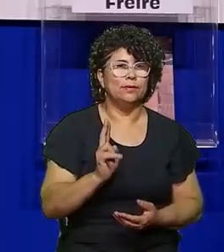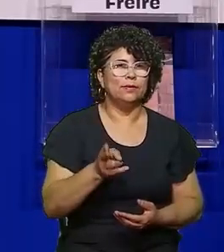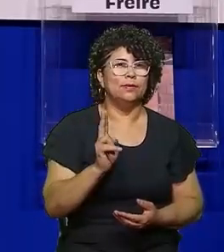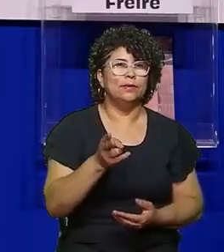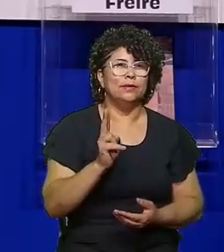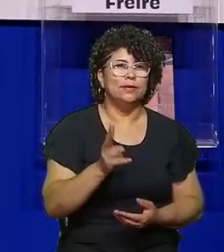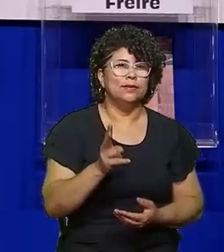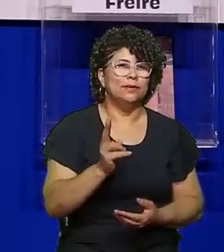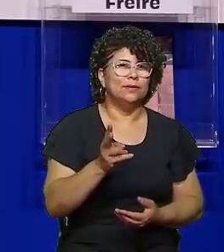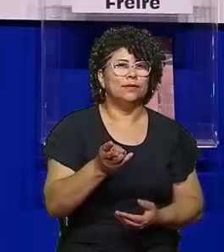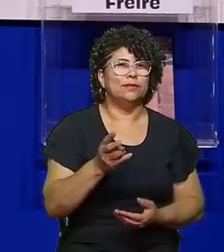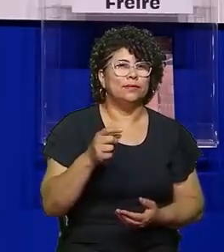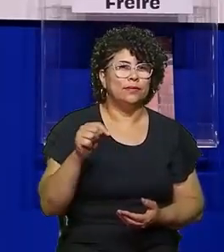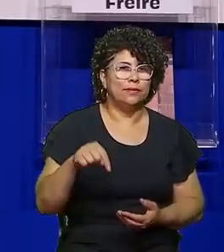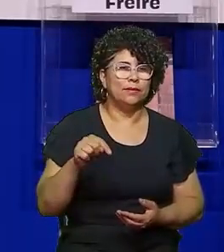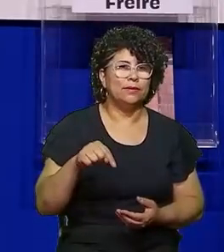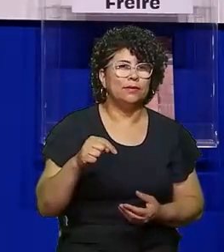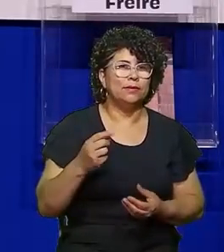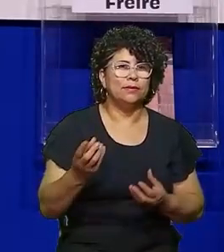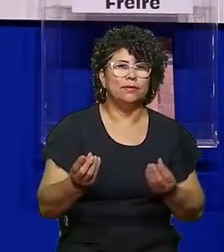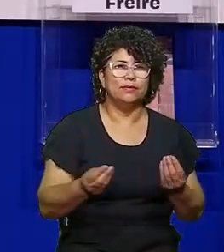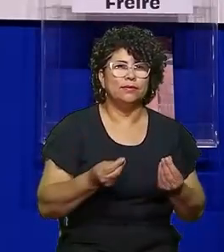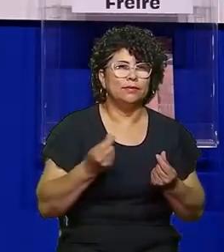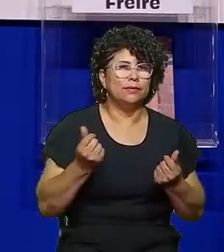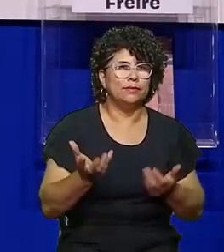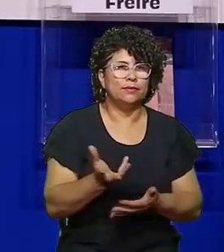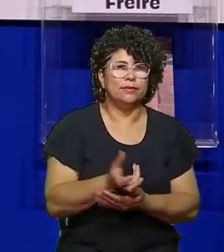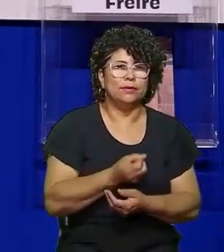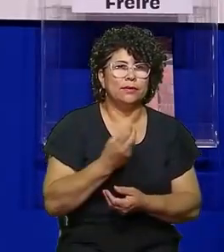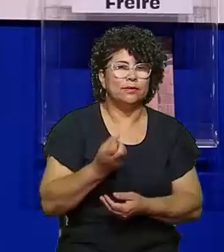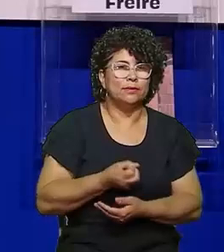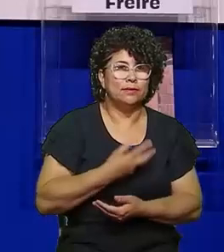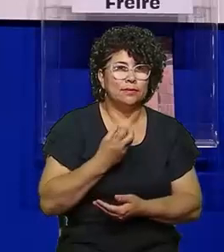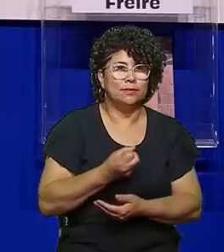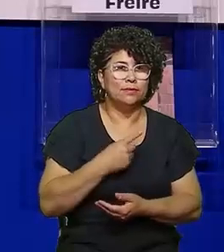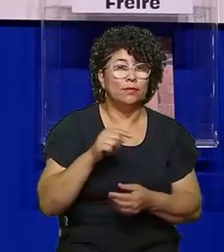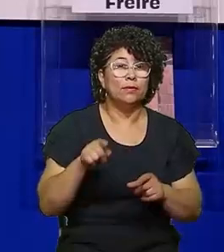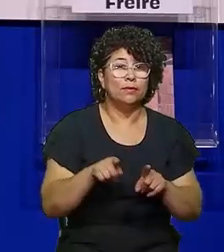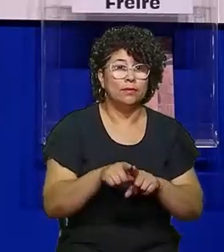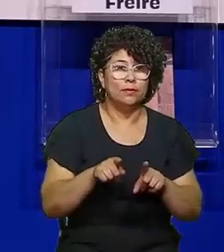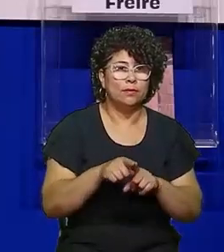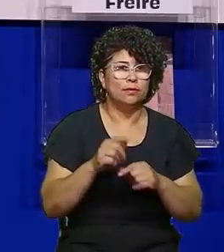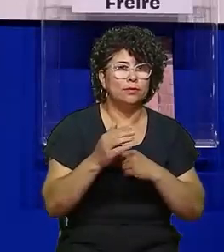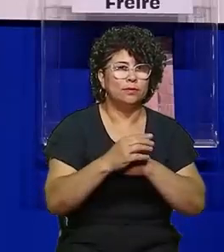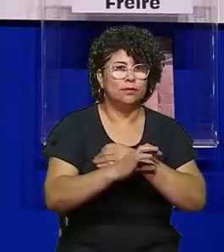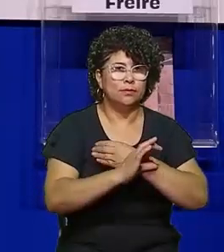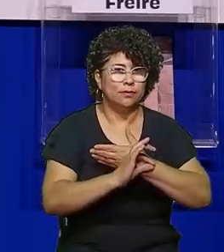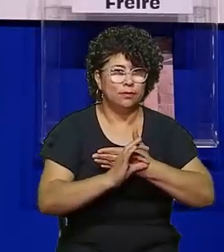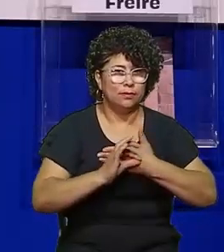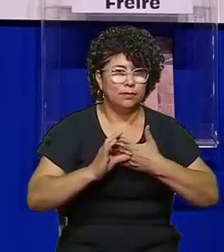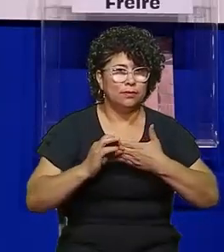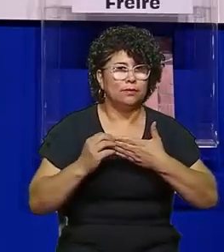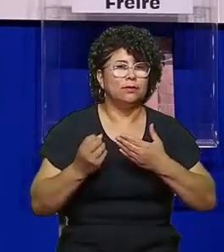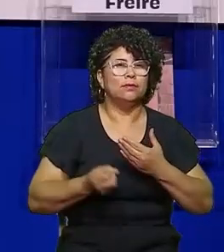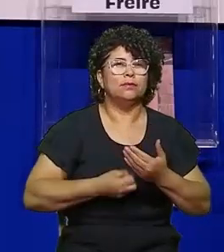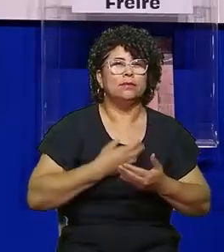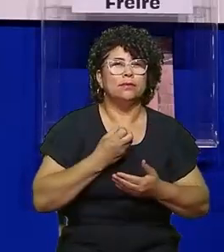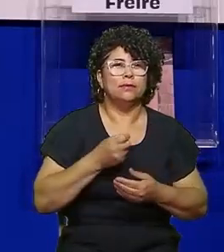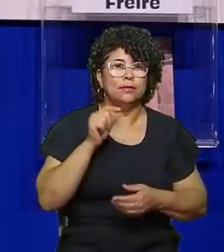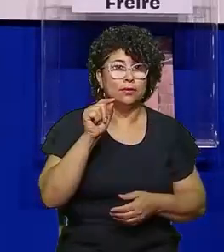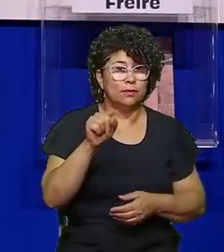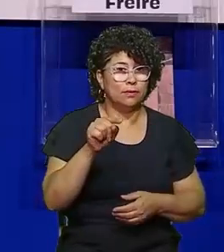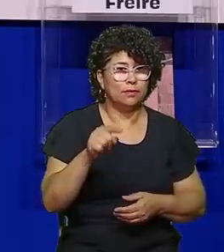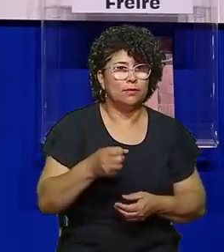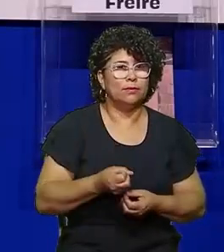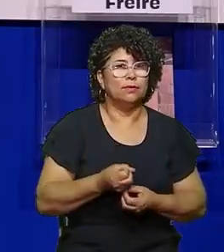nisso está a grandeza da poesia e dos poetas. Ezra Pound dizia que os